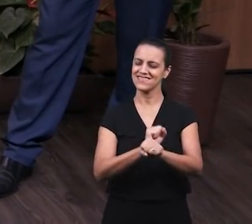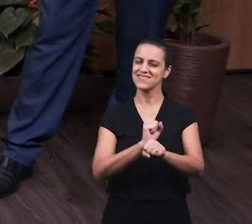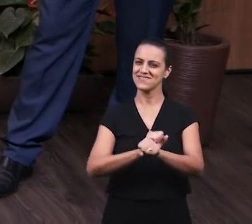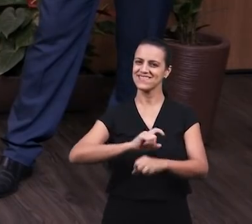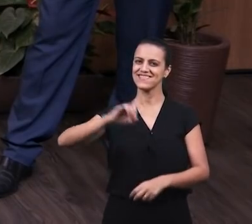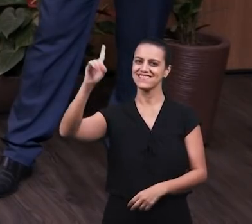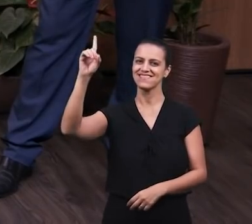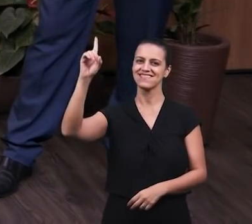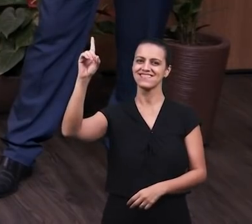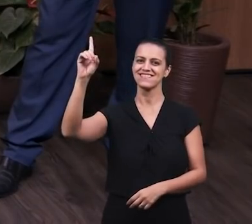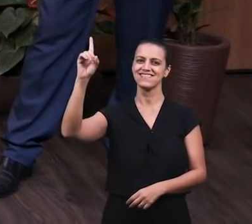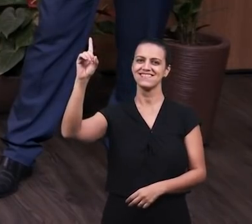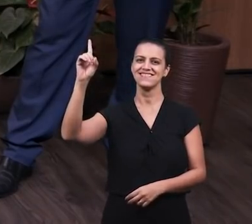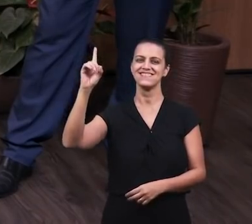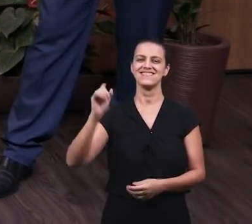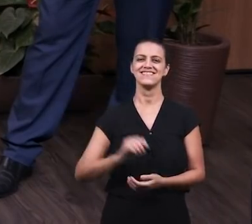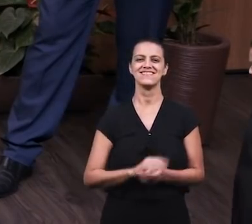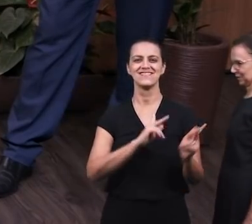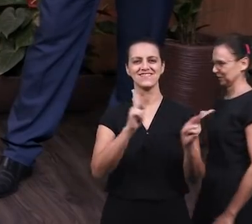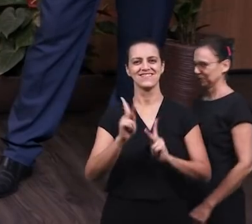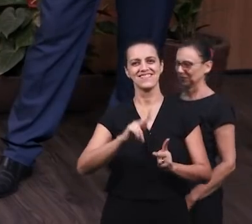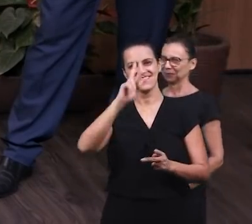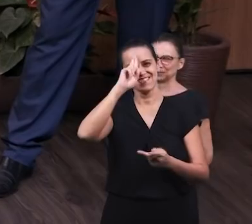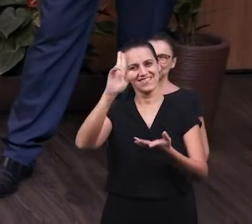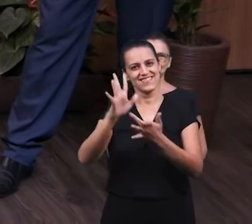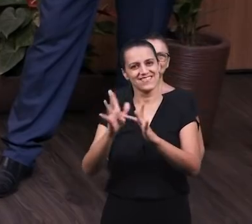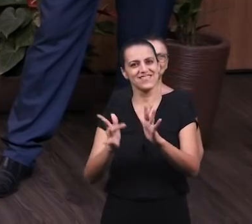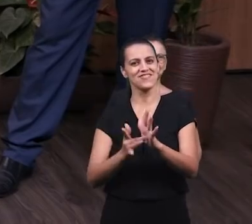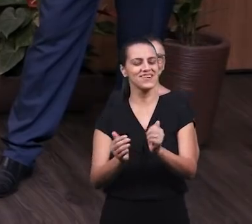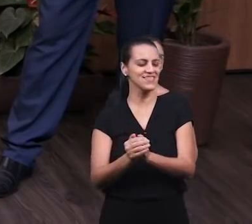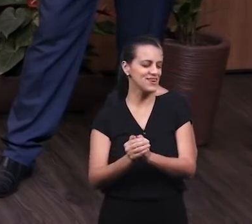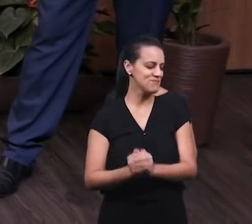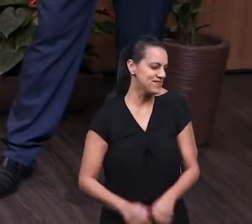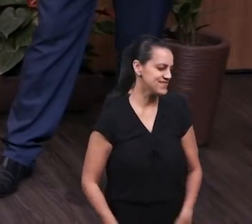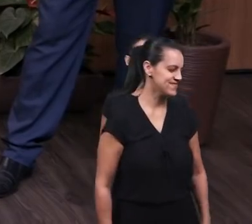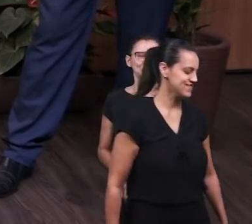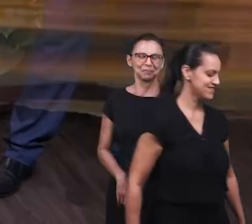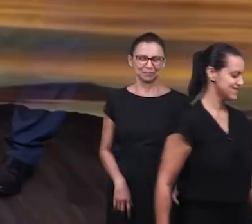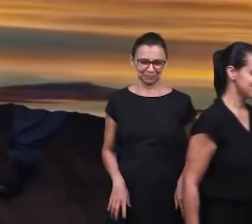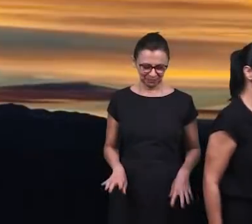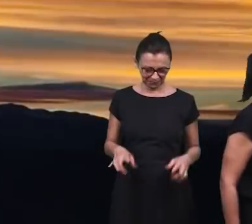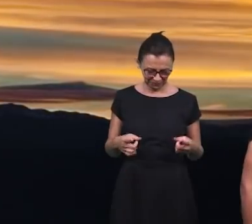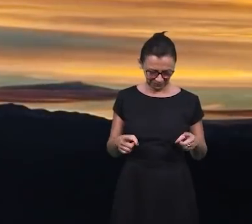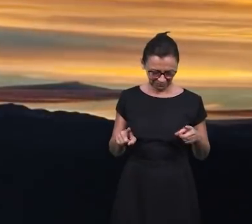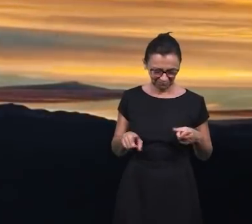Espera em Deus. A paz do Senhor Jesus a todos. A paz do Senhor.